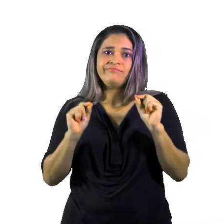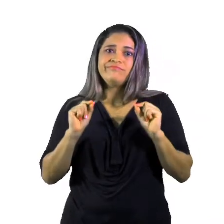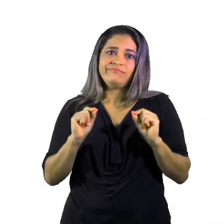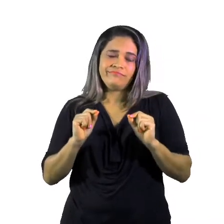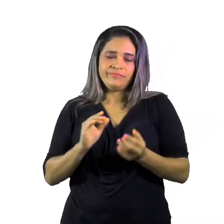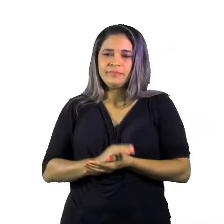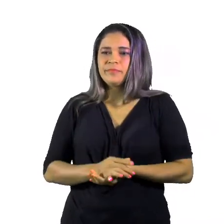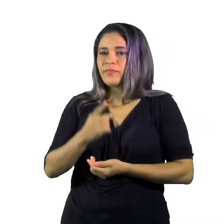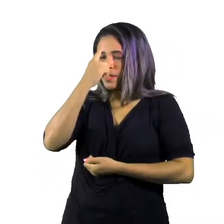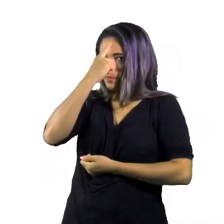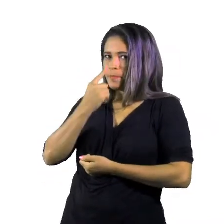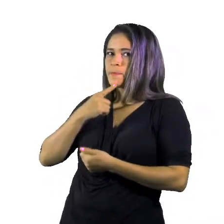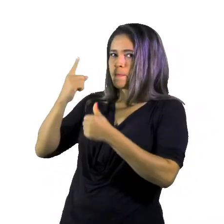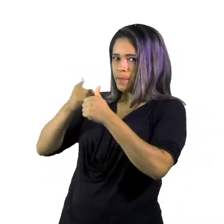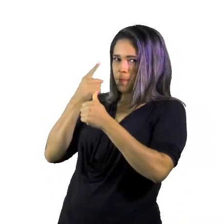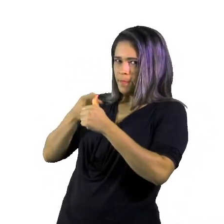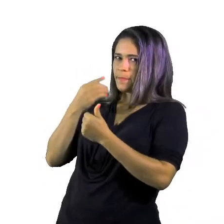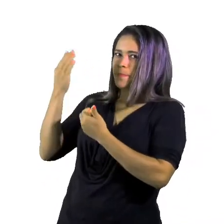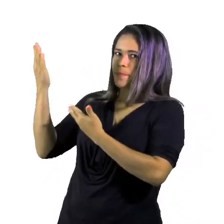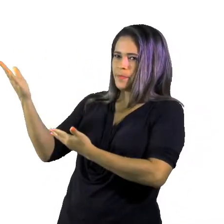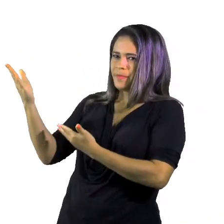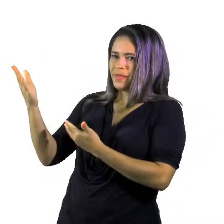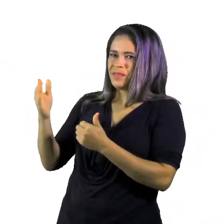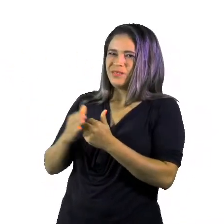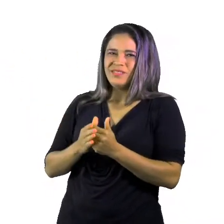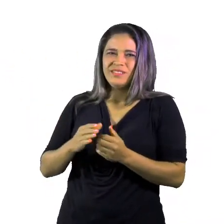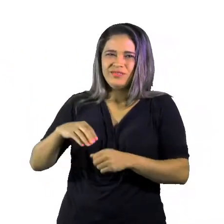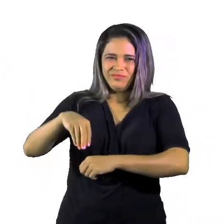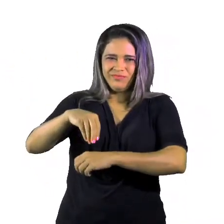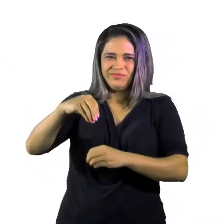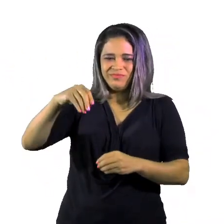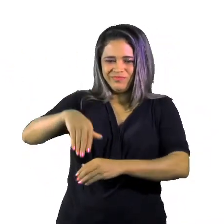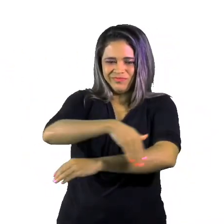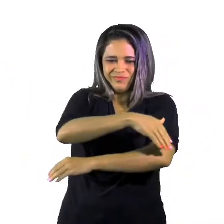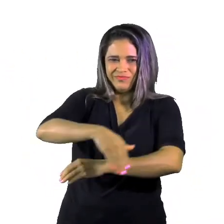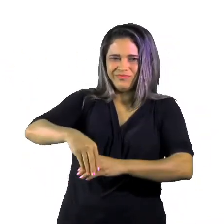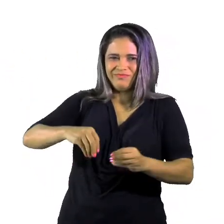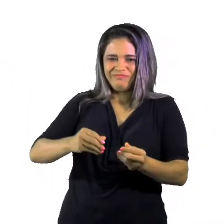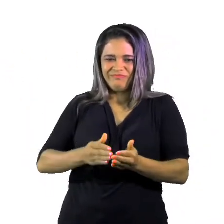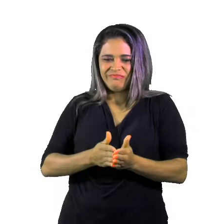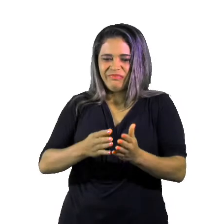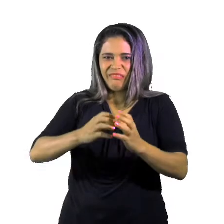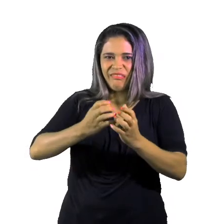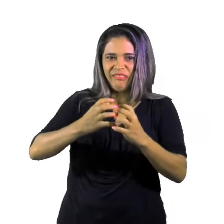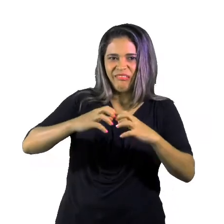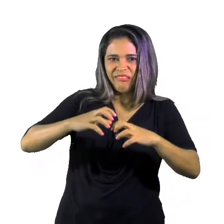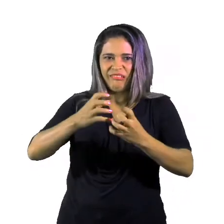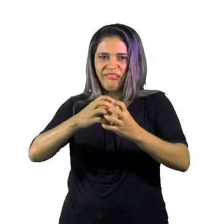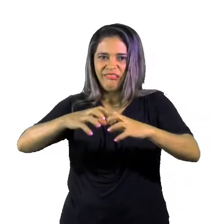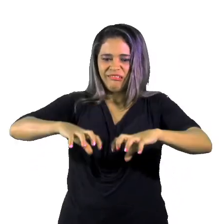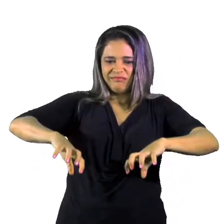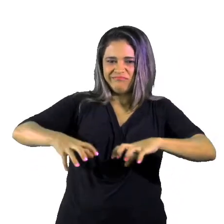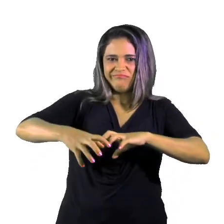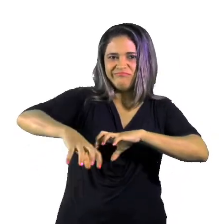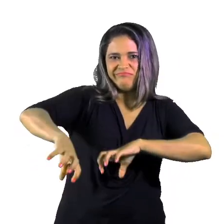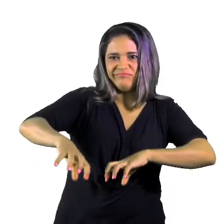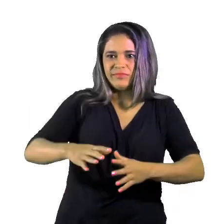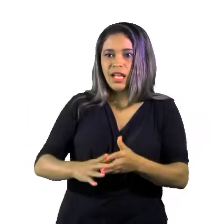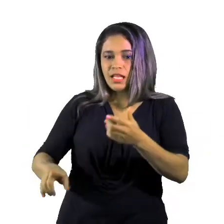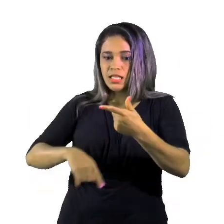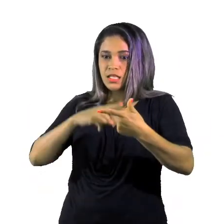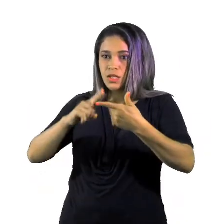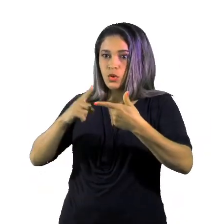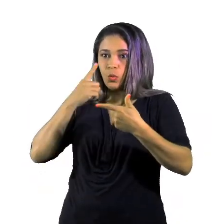aí nessa primeira imagem o desgaste, né, das estradas. Na segunda imagem, nós